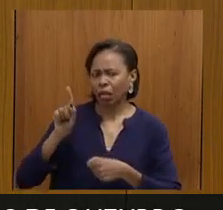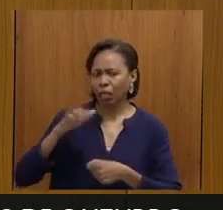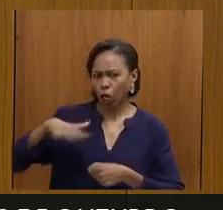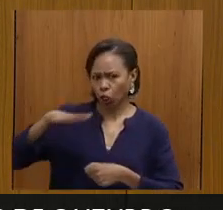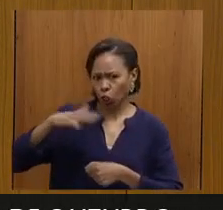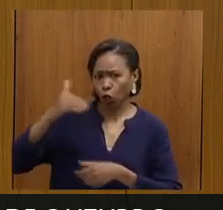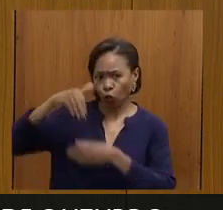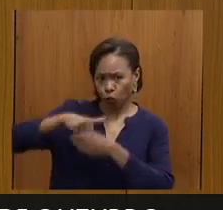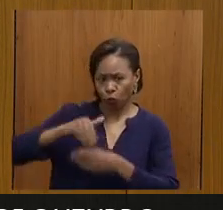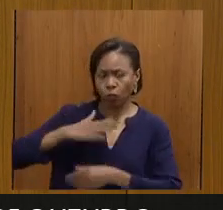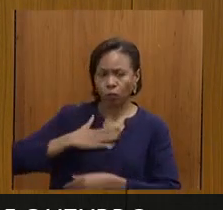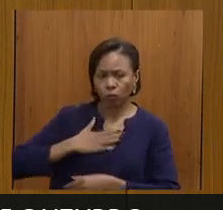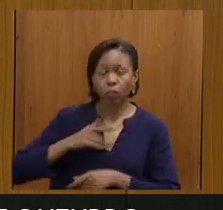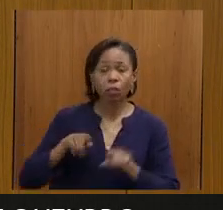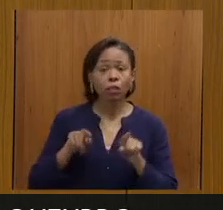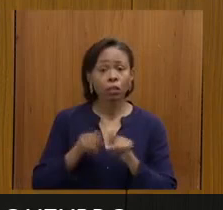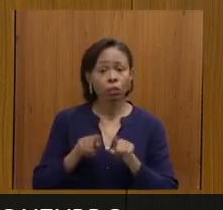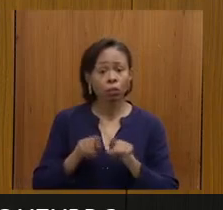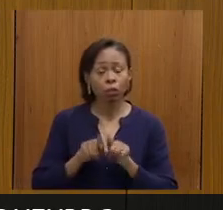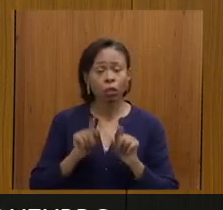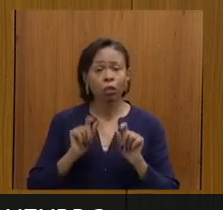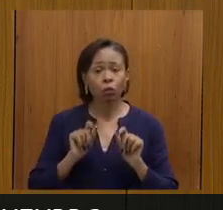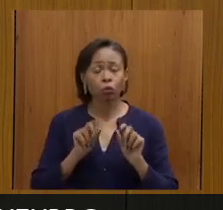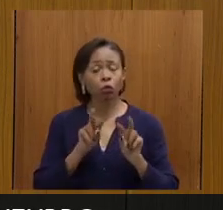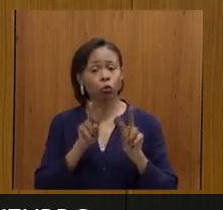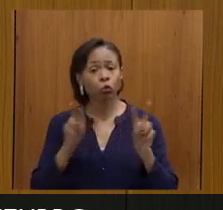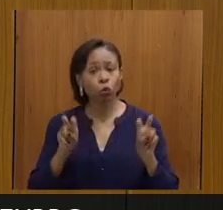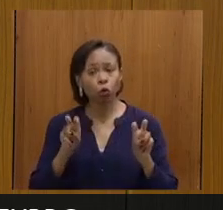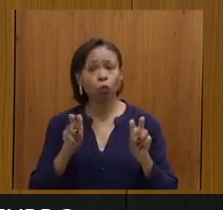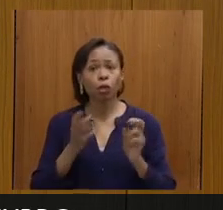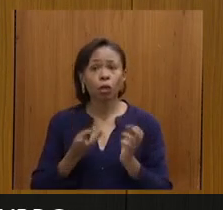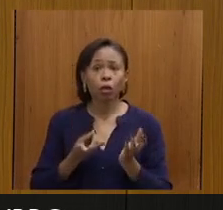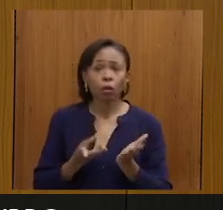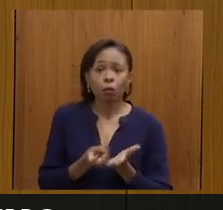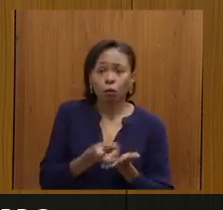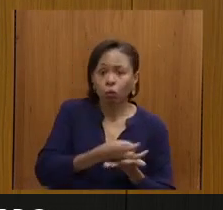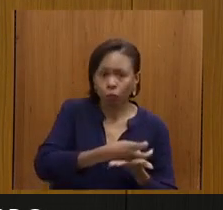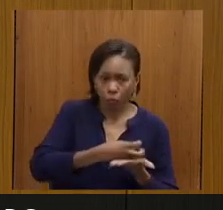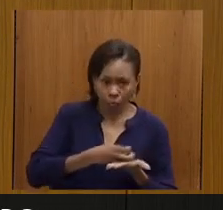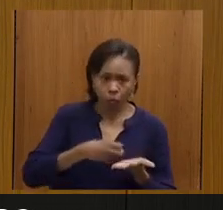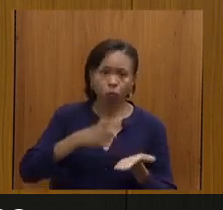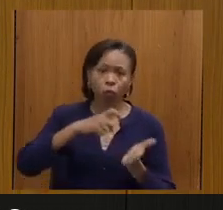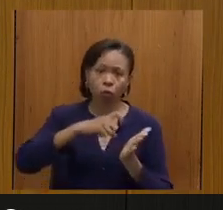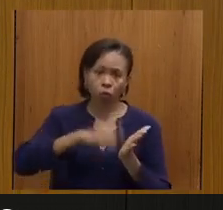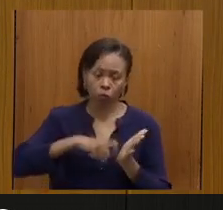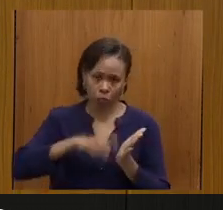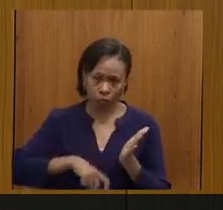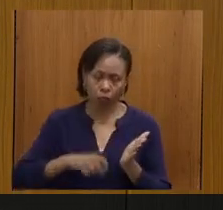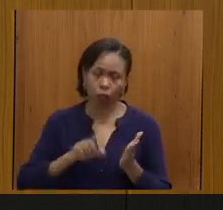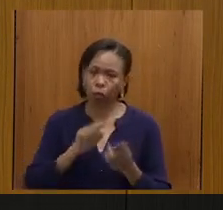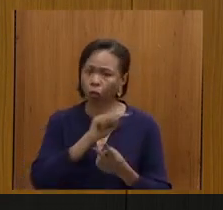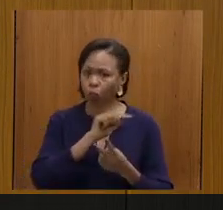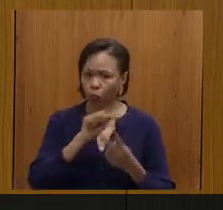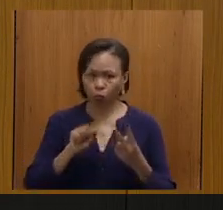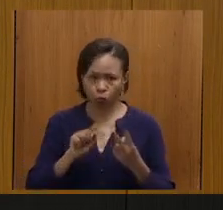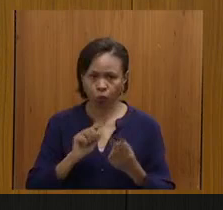também a questão do requer fiscal. São as duas questões que coloco.